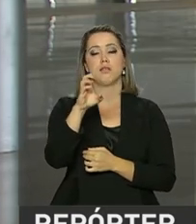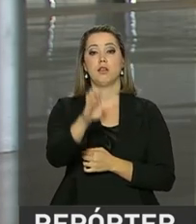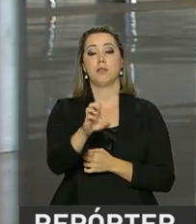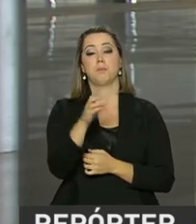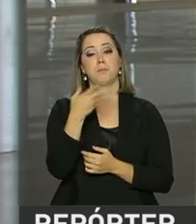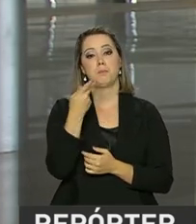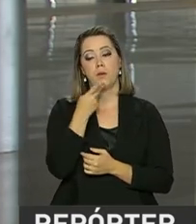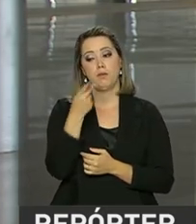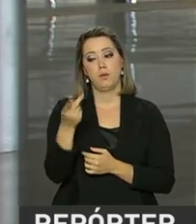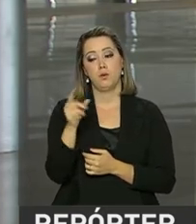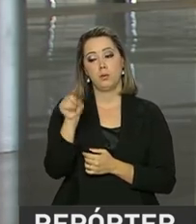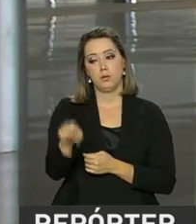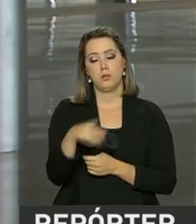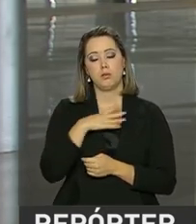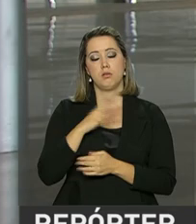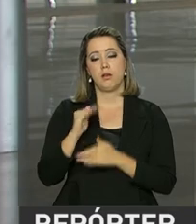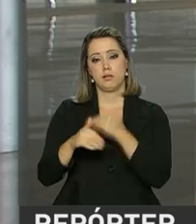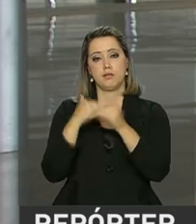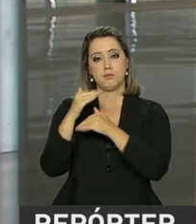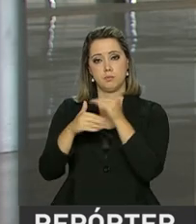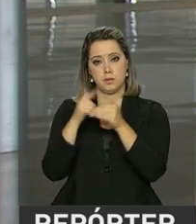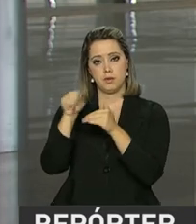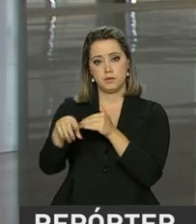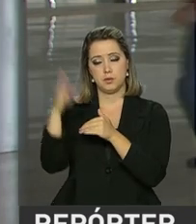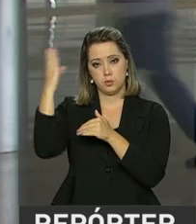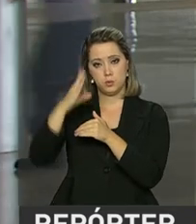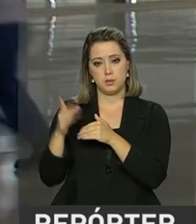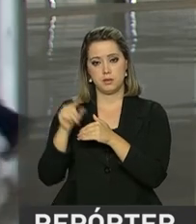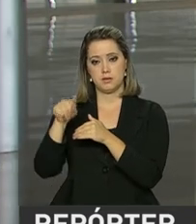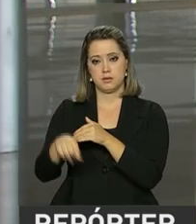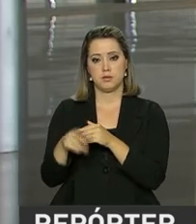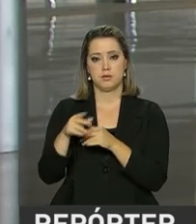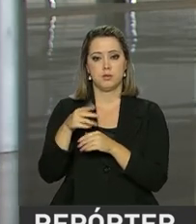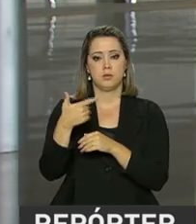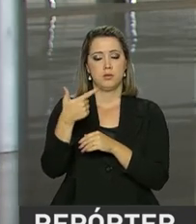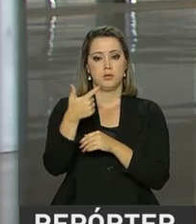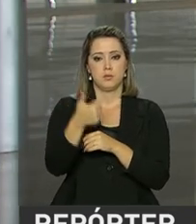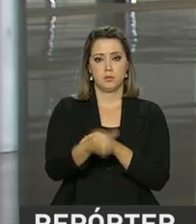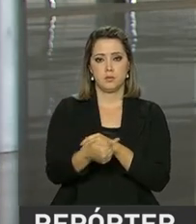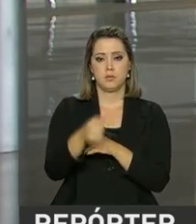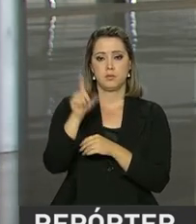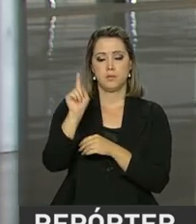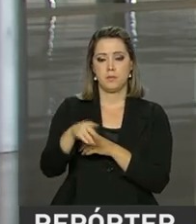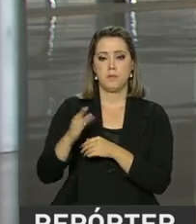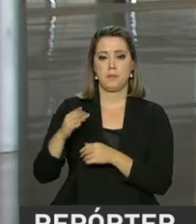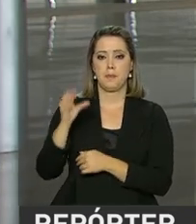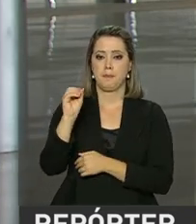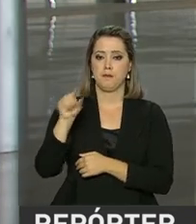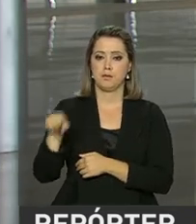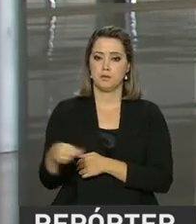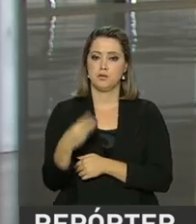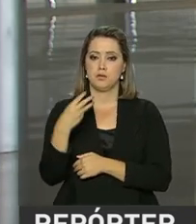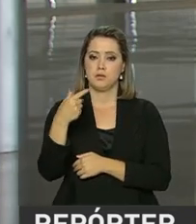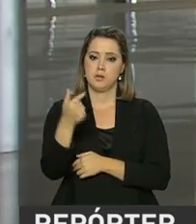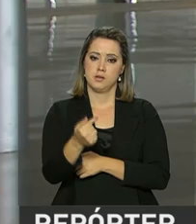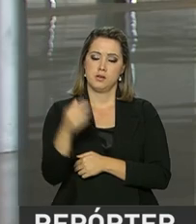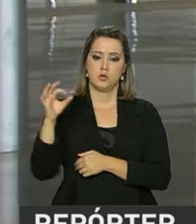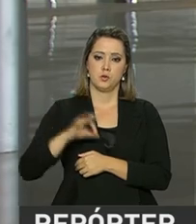ocde a previsão de crescimento para a economia brasileira em 2017 é de